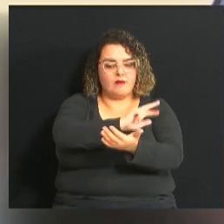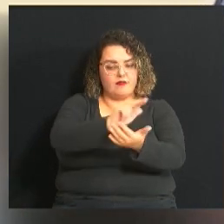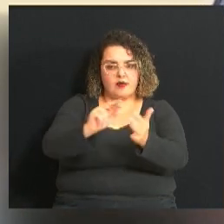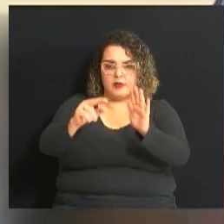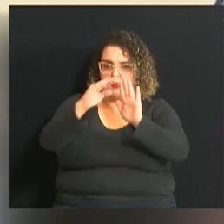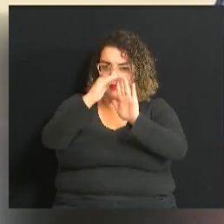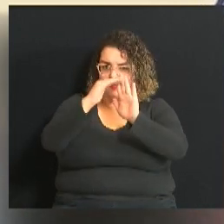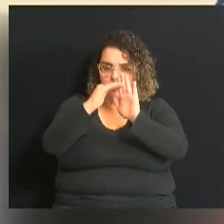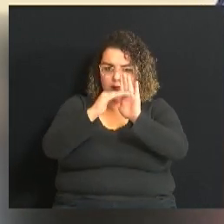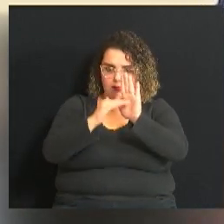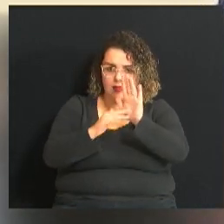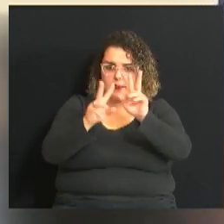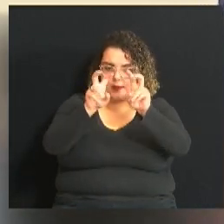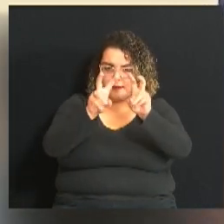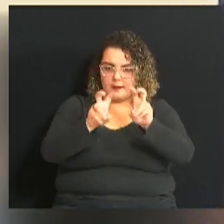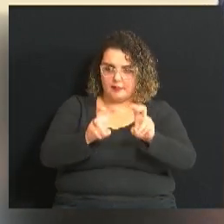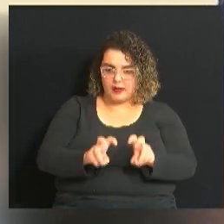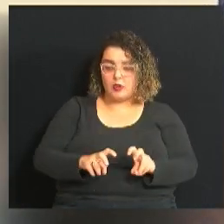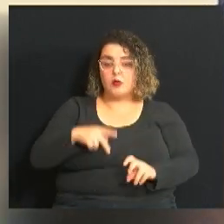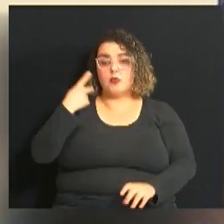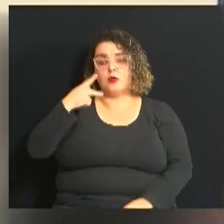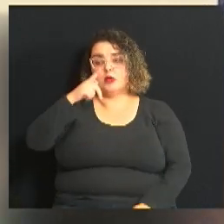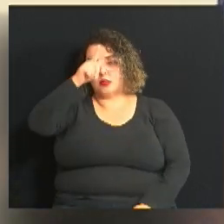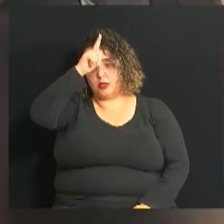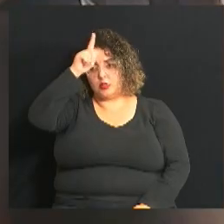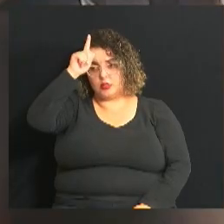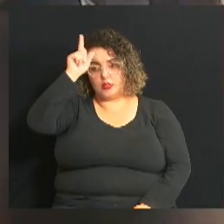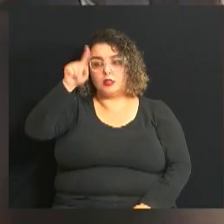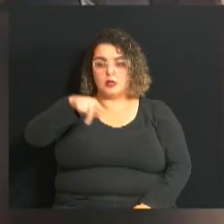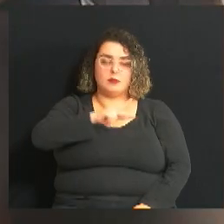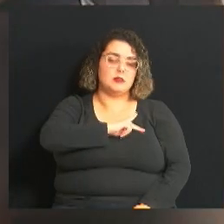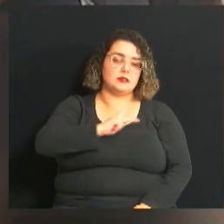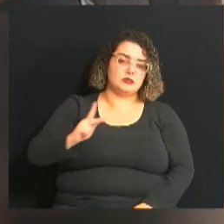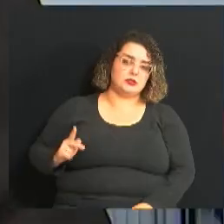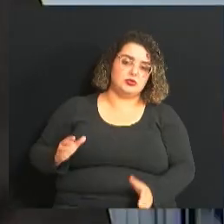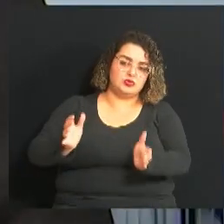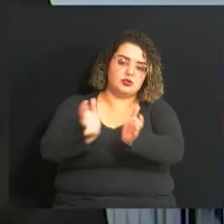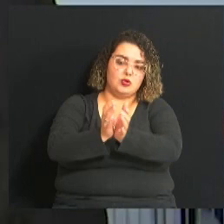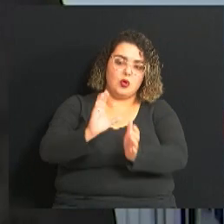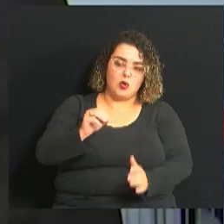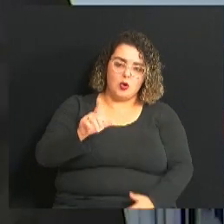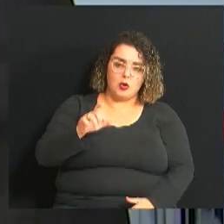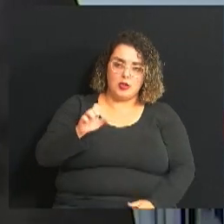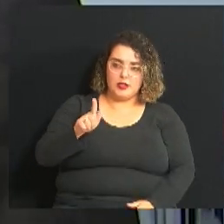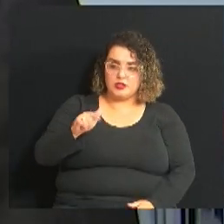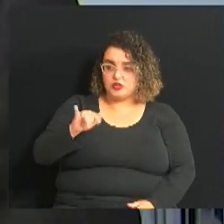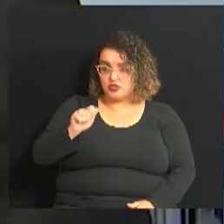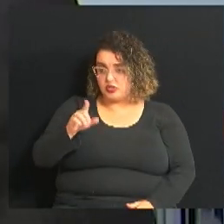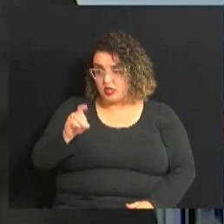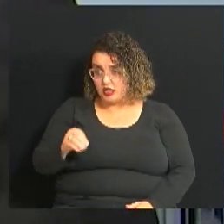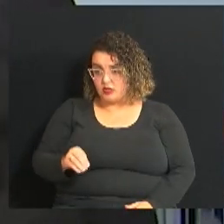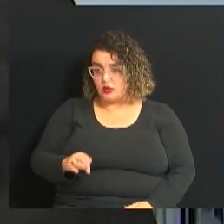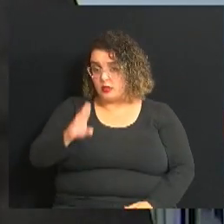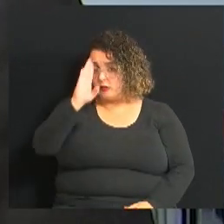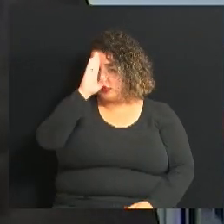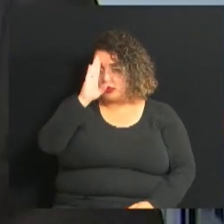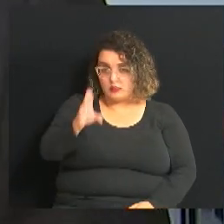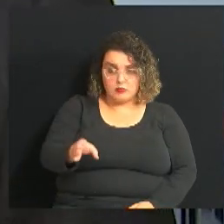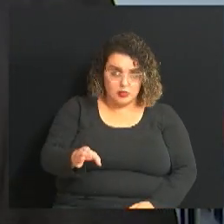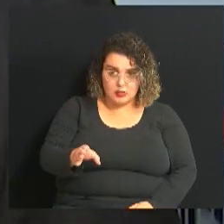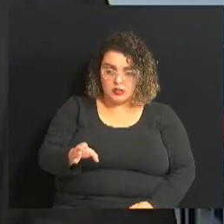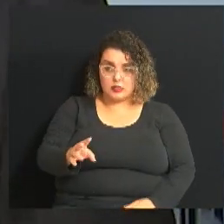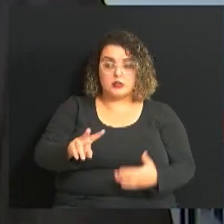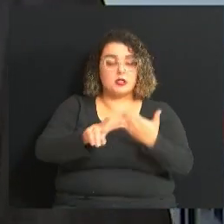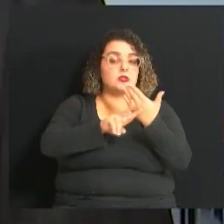o vereador Gustavo petta que é presidente do colegiado explicou que a discussão principal girou em torno das